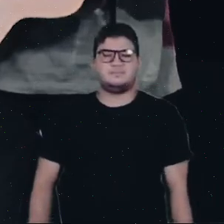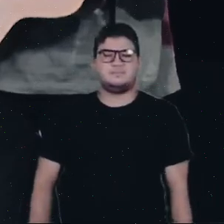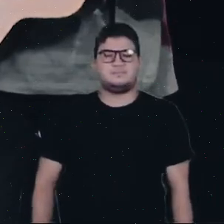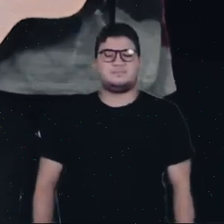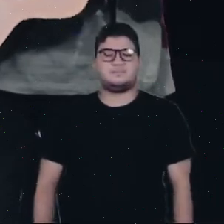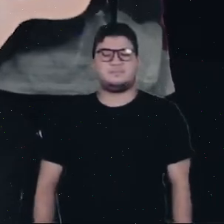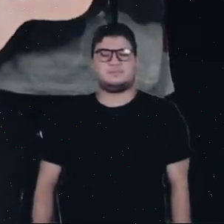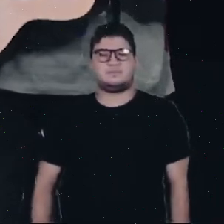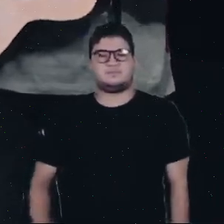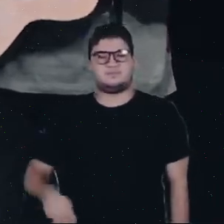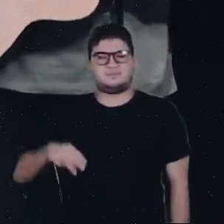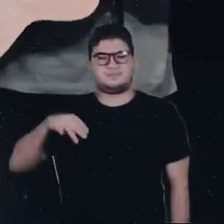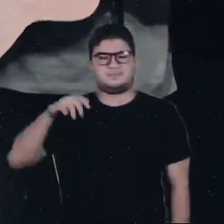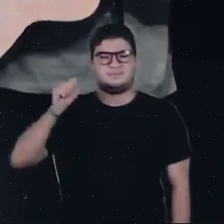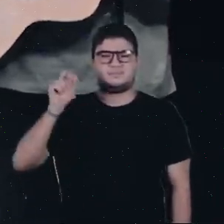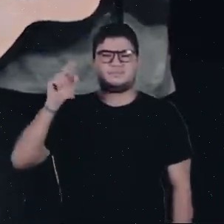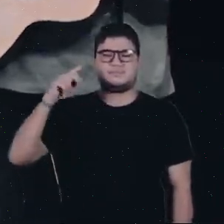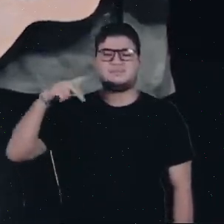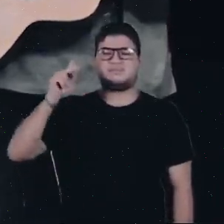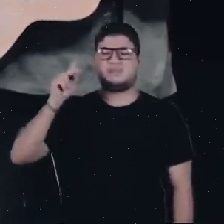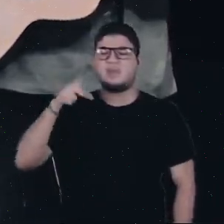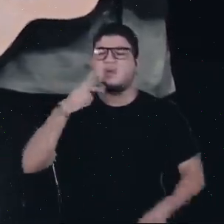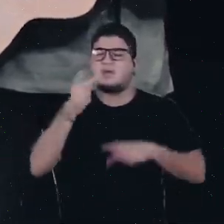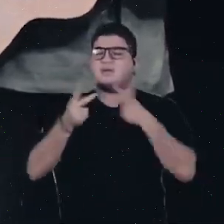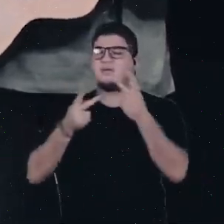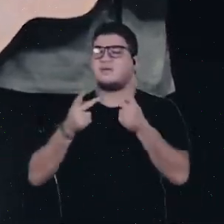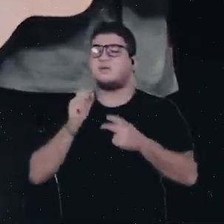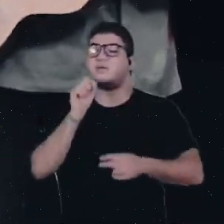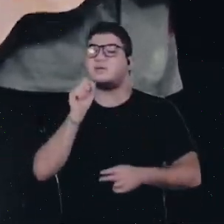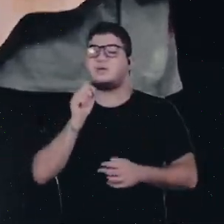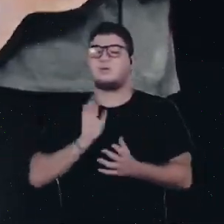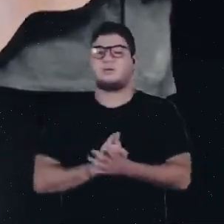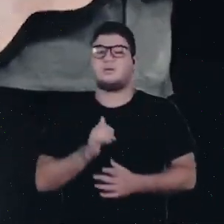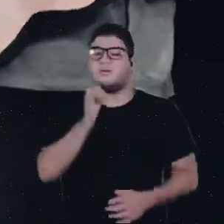Mark Twain afirmou que um bom elogio